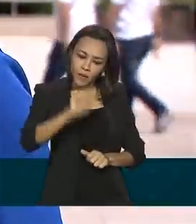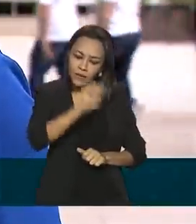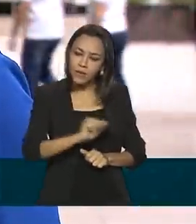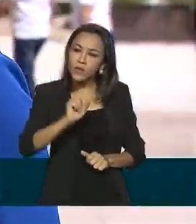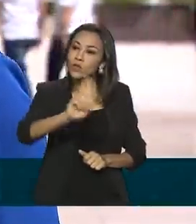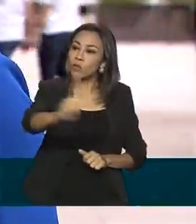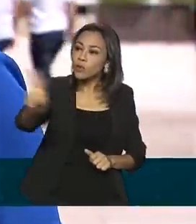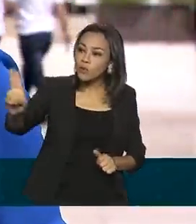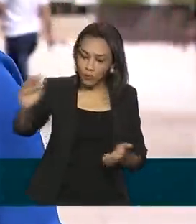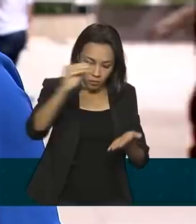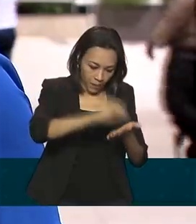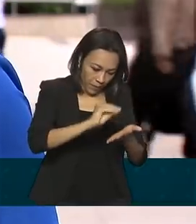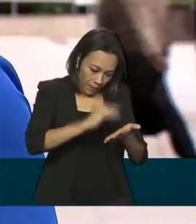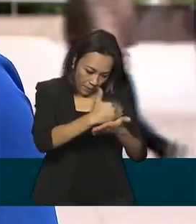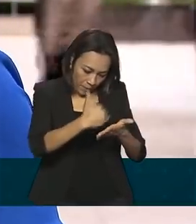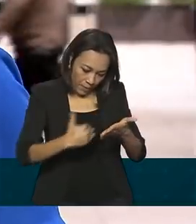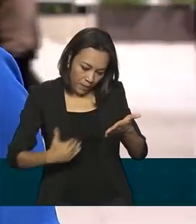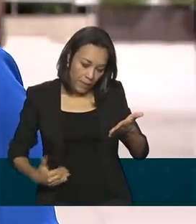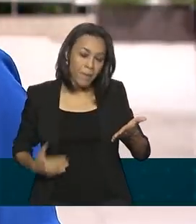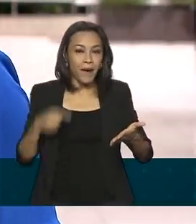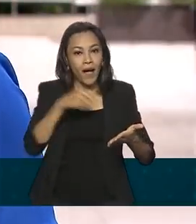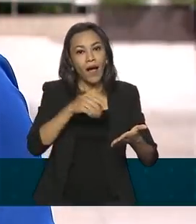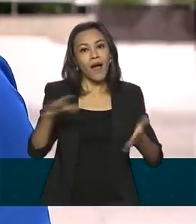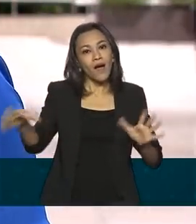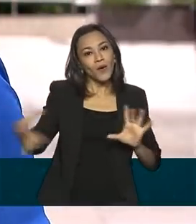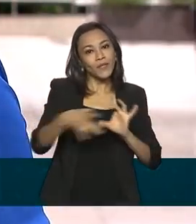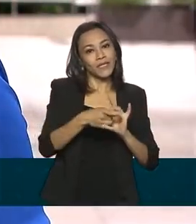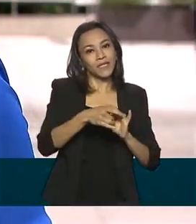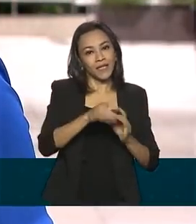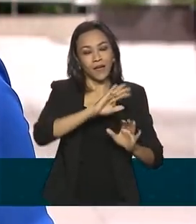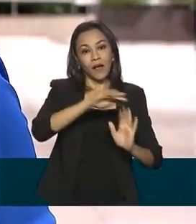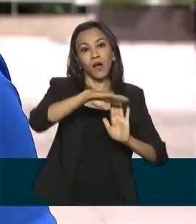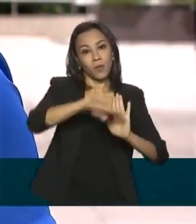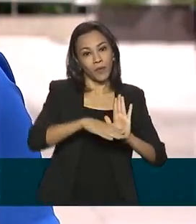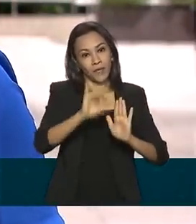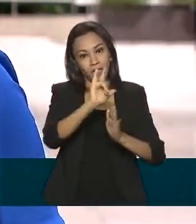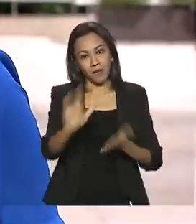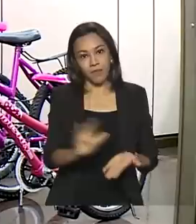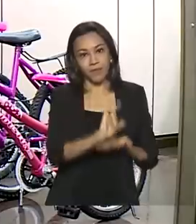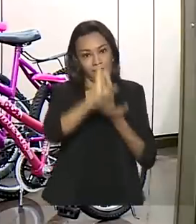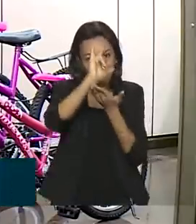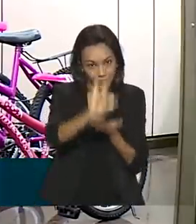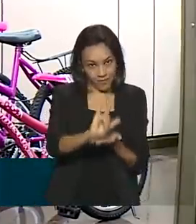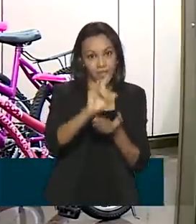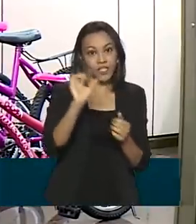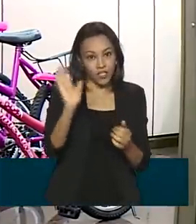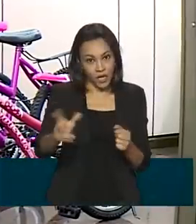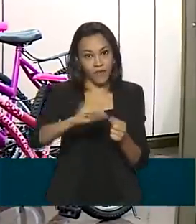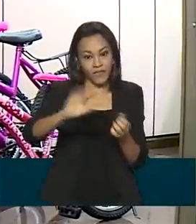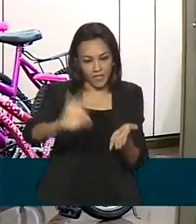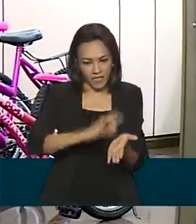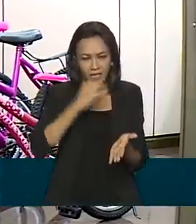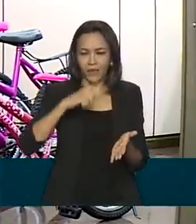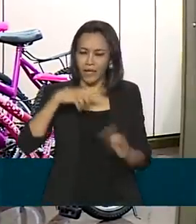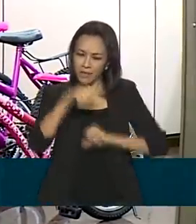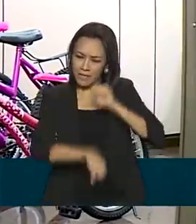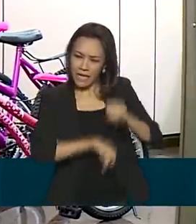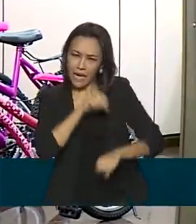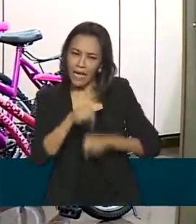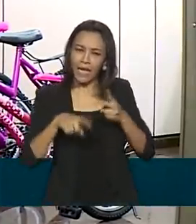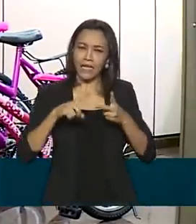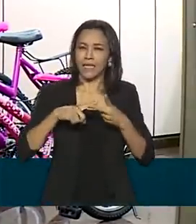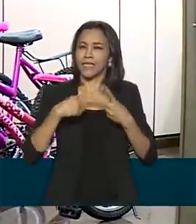cadastradas no programa Pátria Voluntária e que se inscreveram na campanha Natal Voluntário. Já tem bicicletas,